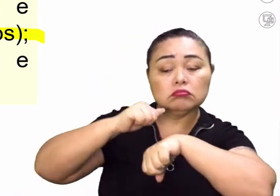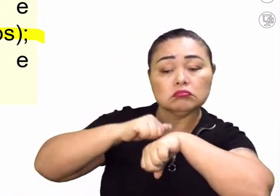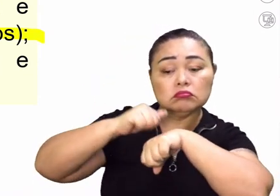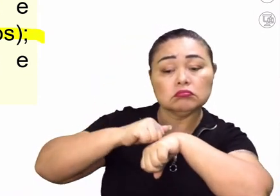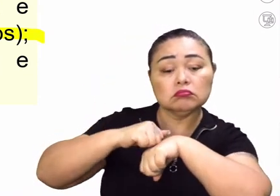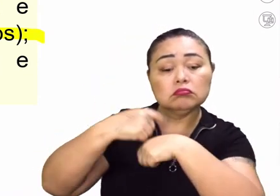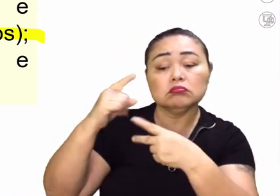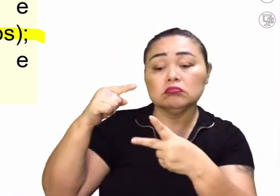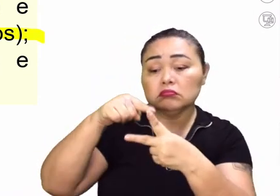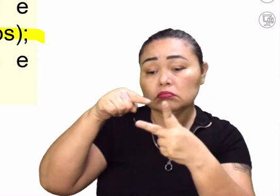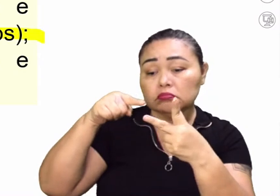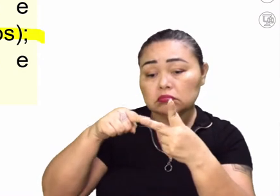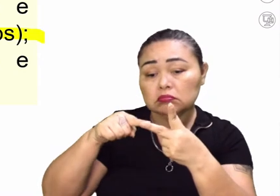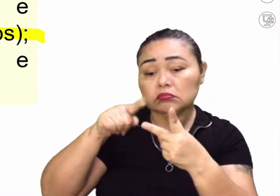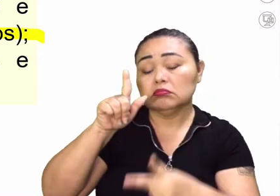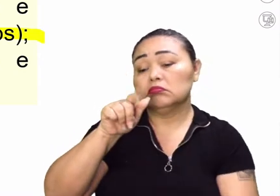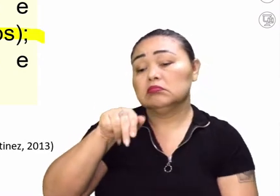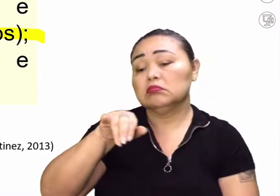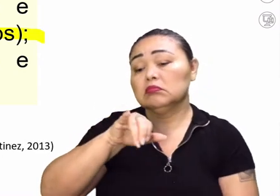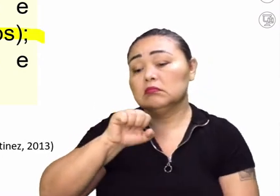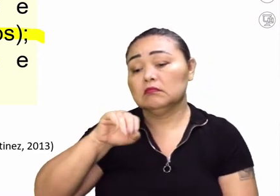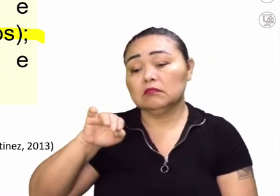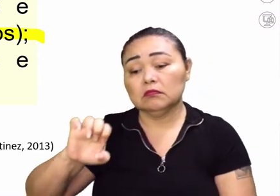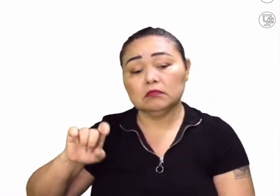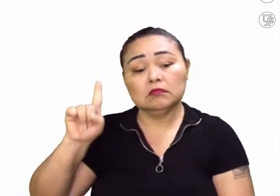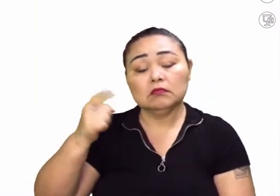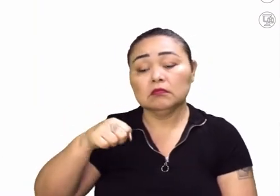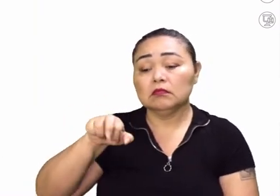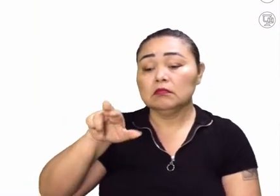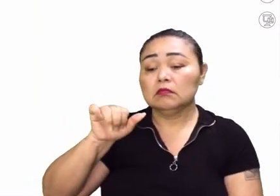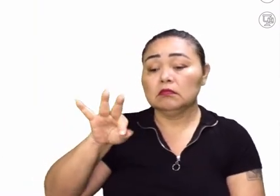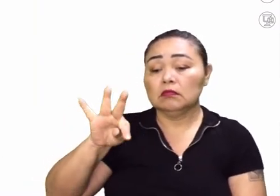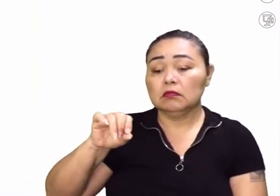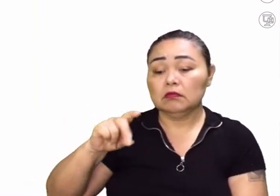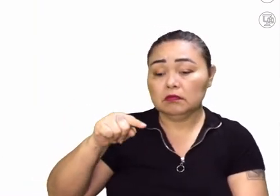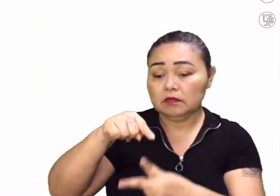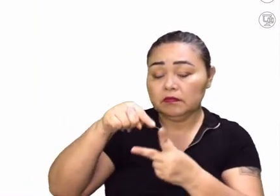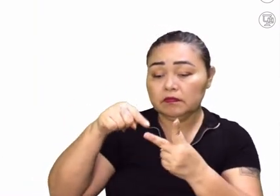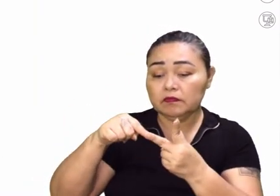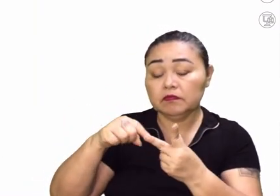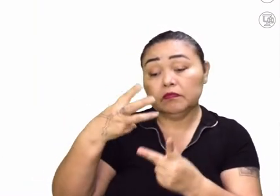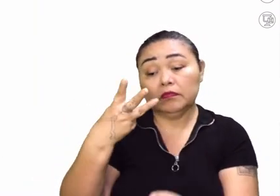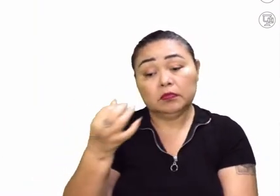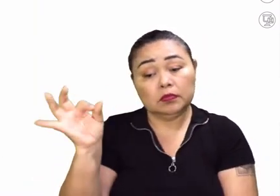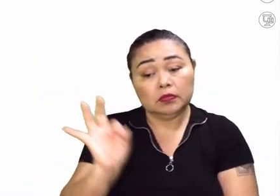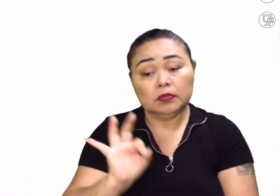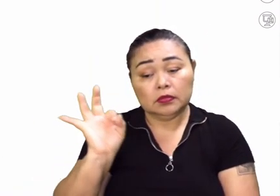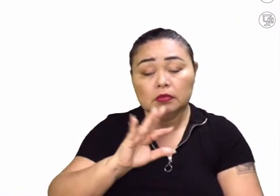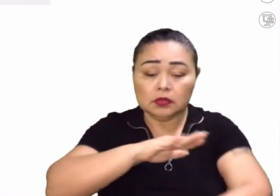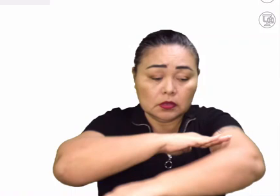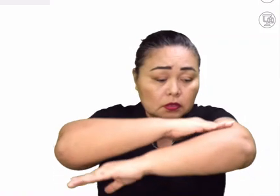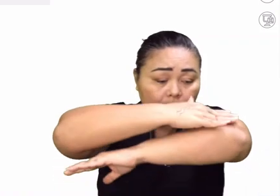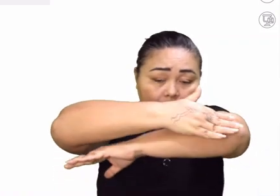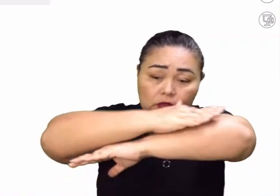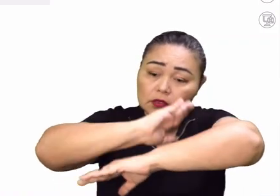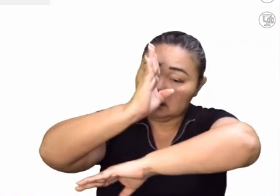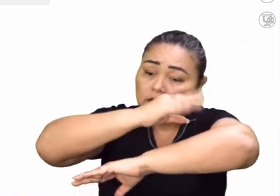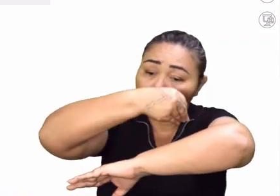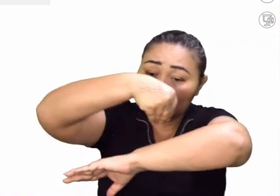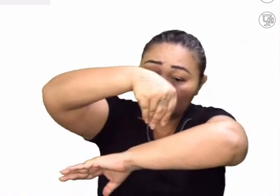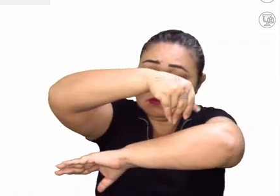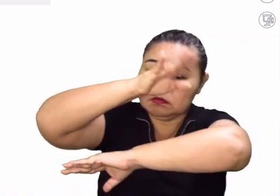granitos muito bem então escudo cristalino 36% território do Brasil